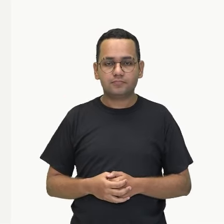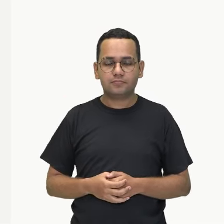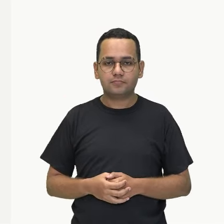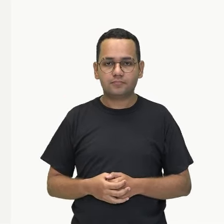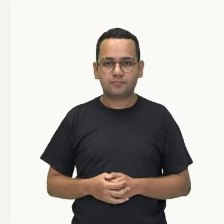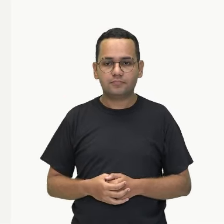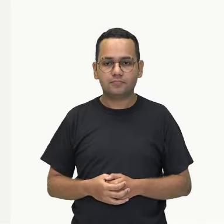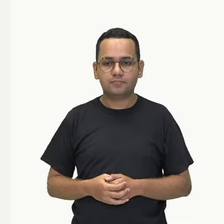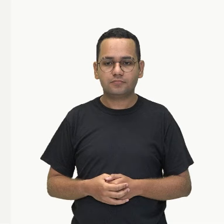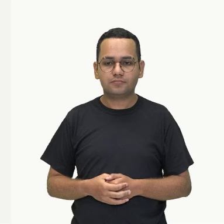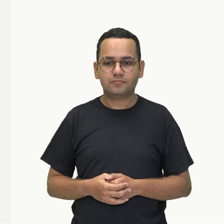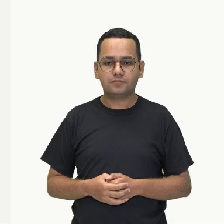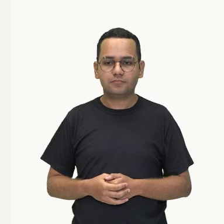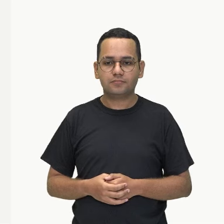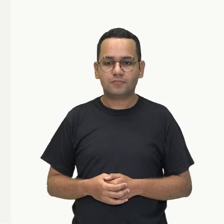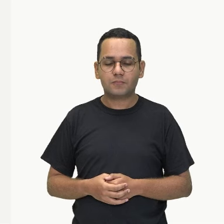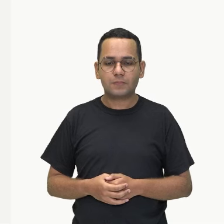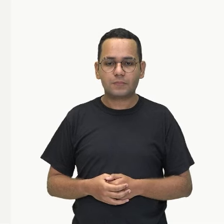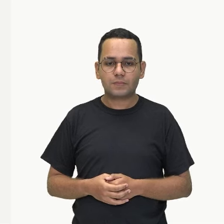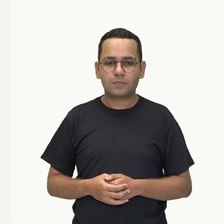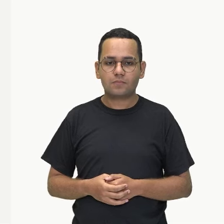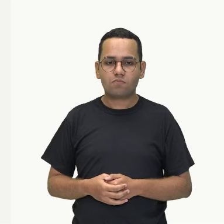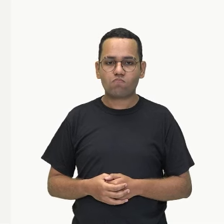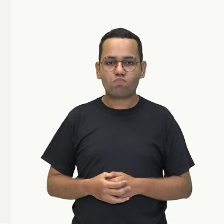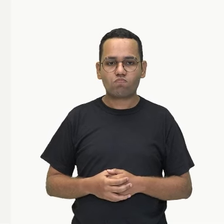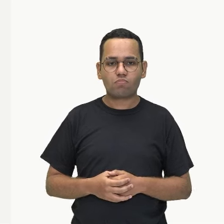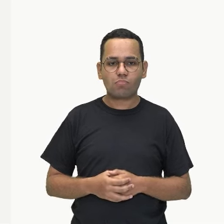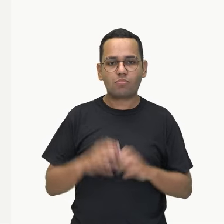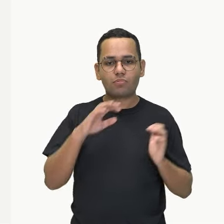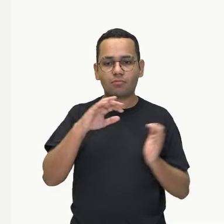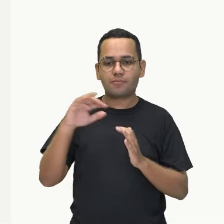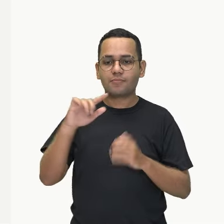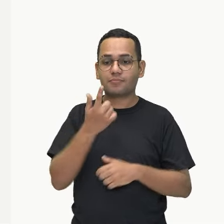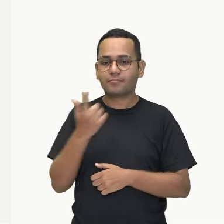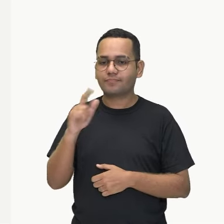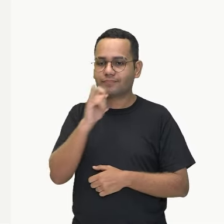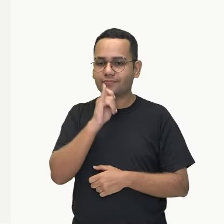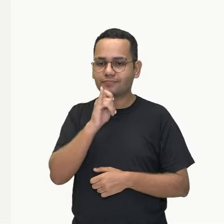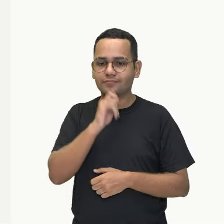menos 1. Tá bom? Vamos aqui mais um.